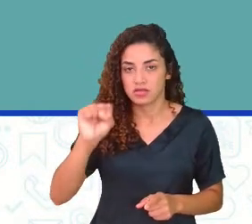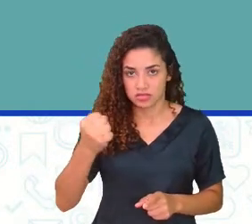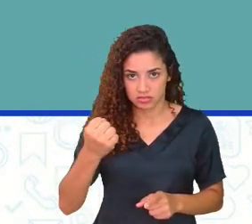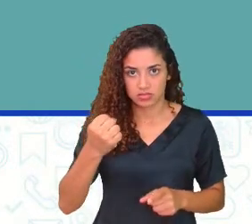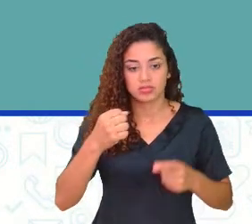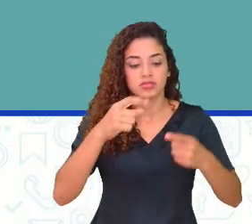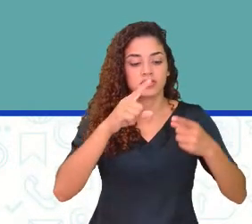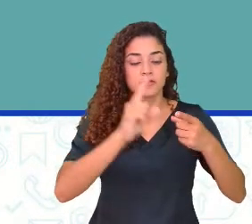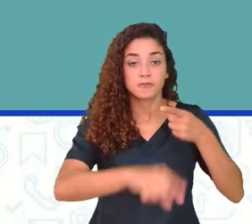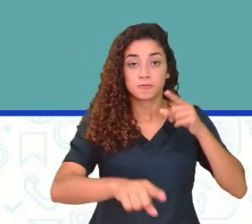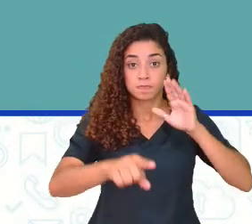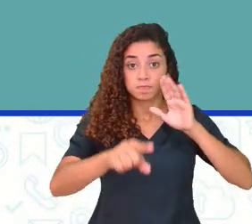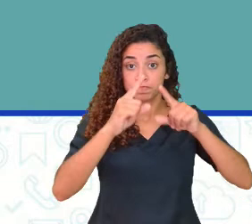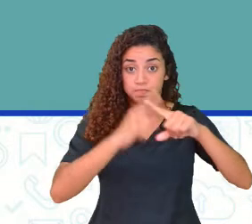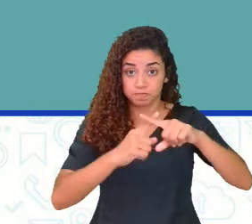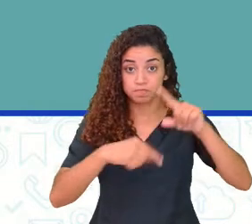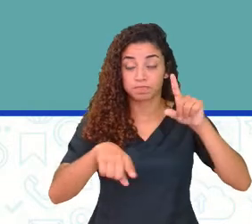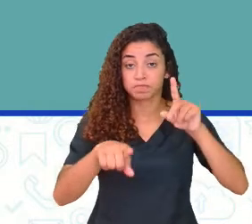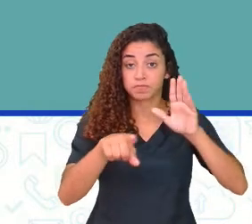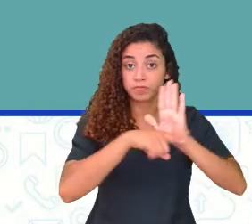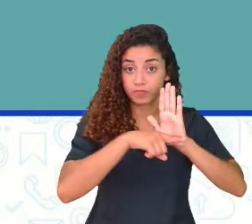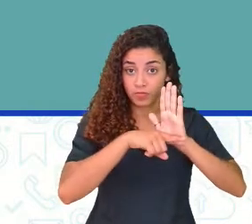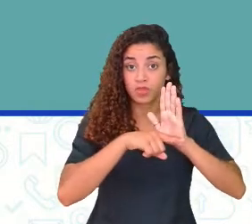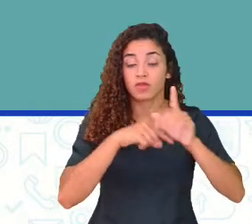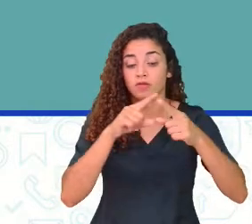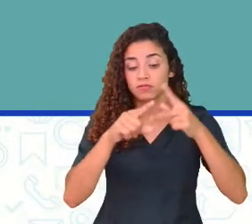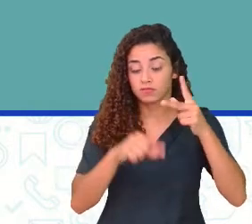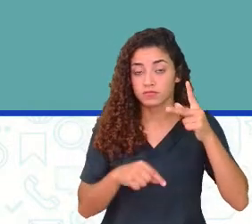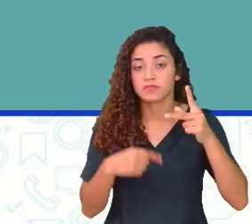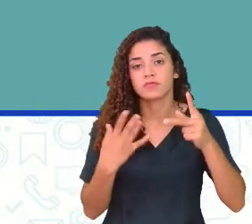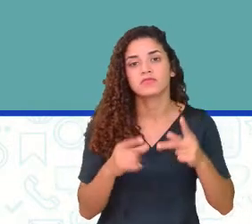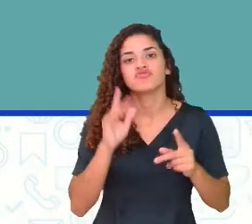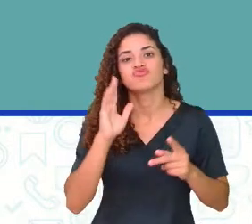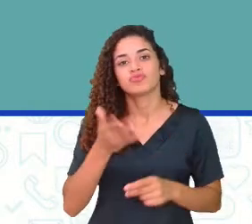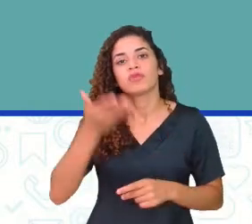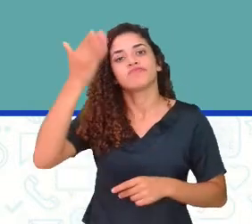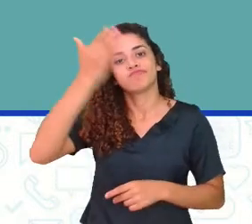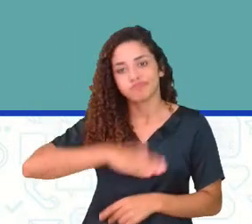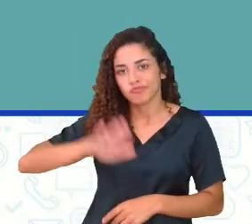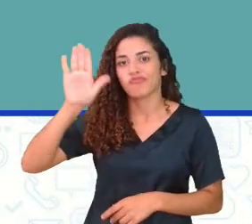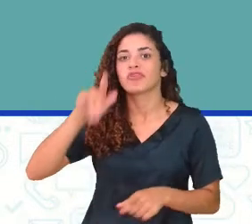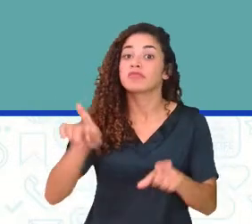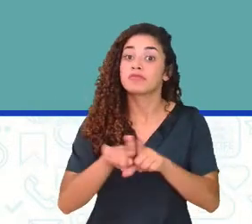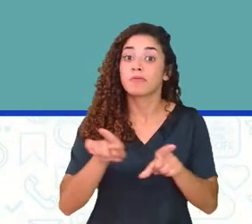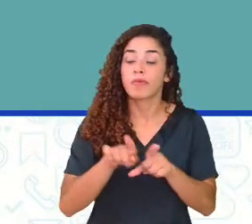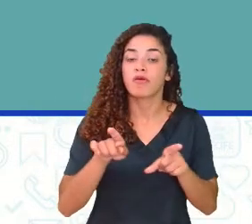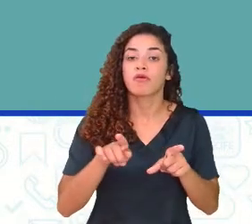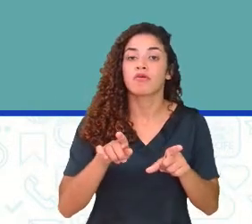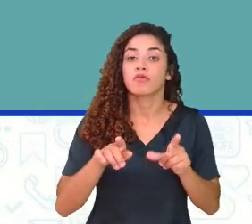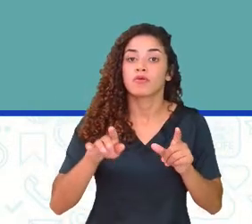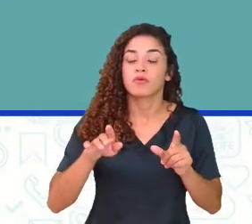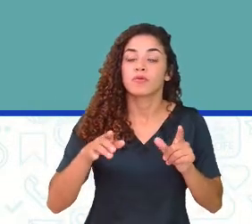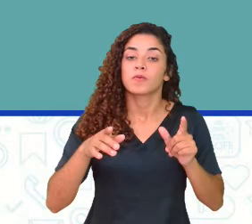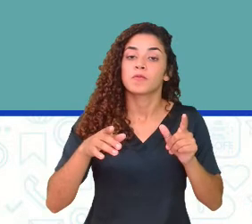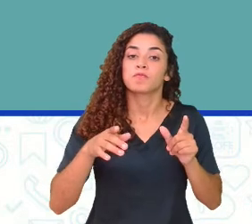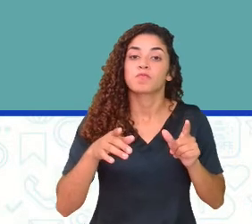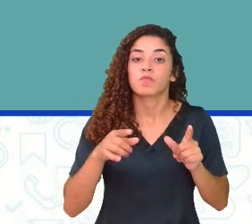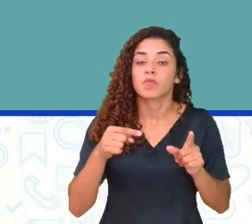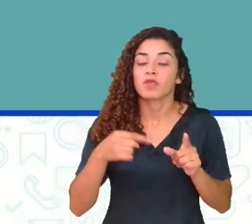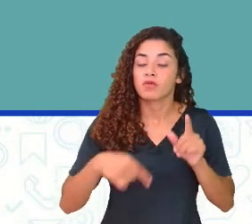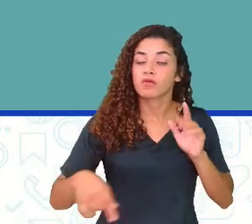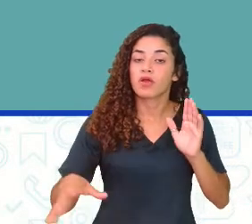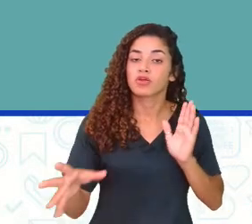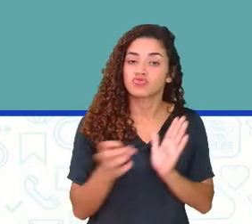negativas, conseguiu realmente provar, né, isso aí, registrou e passou a ser o autor